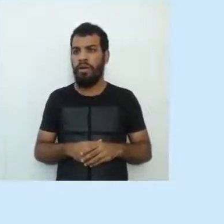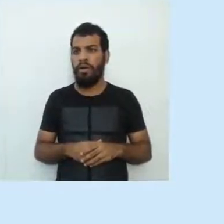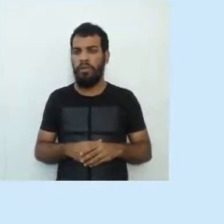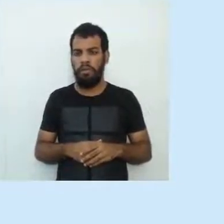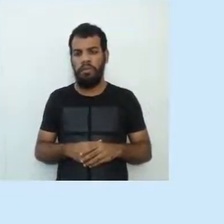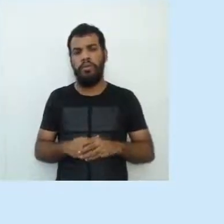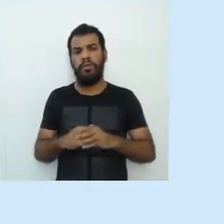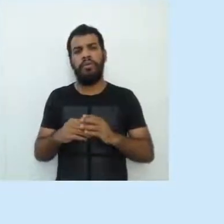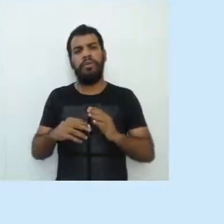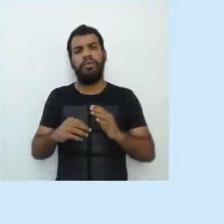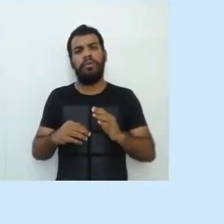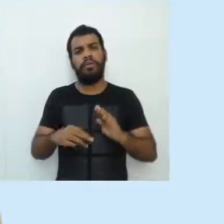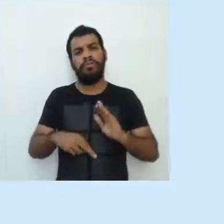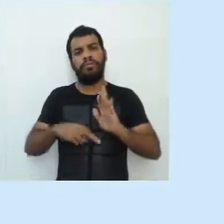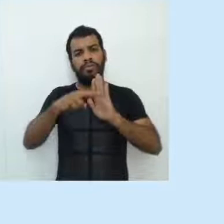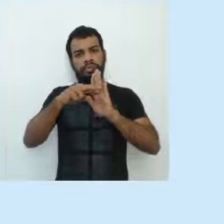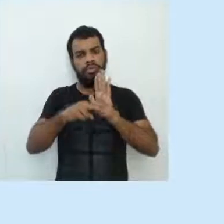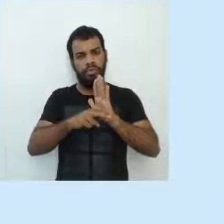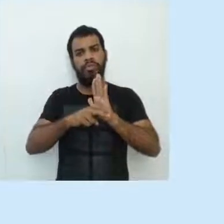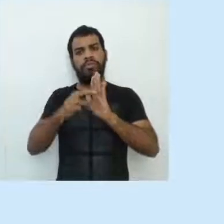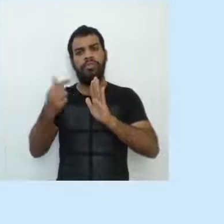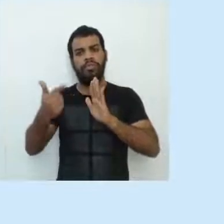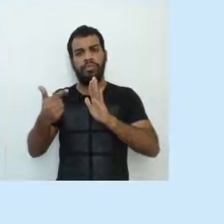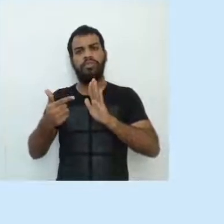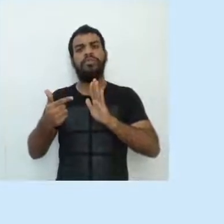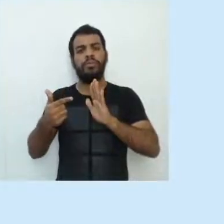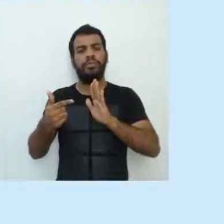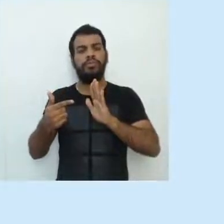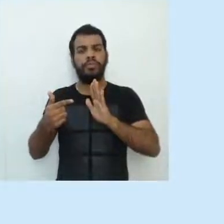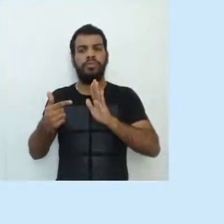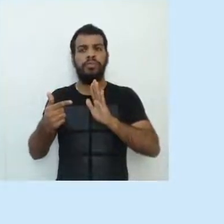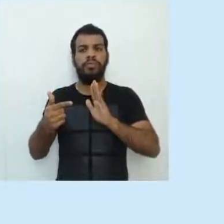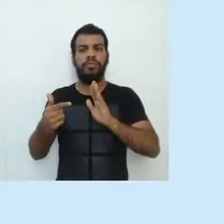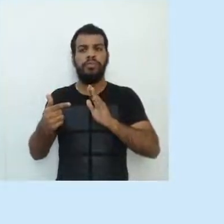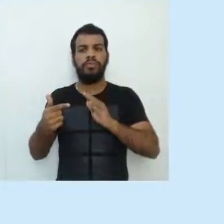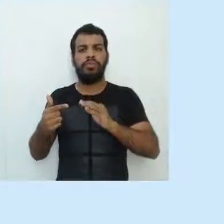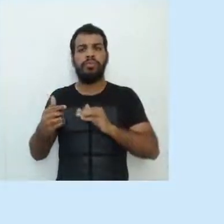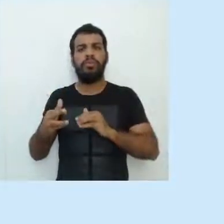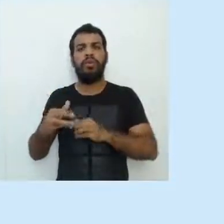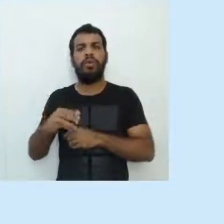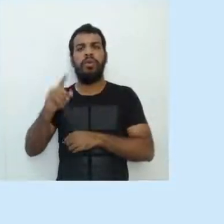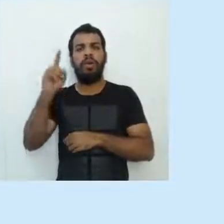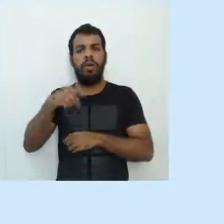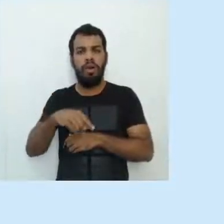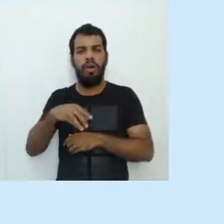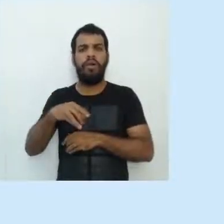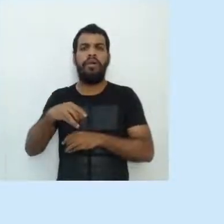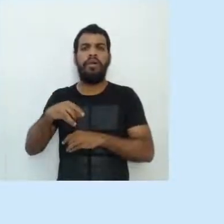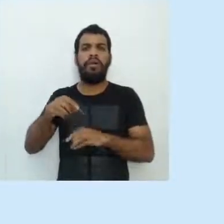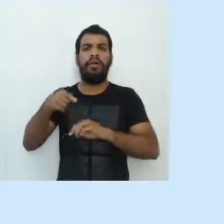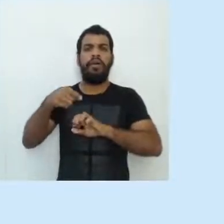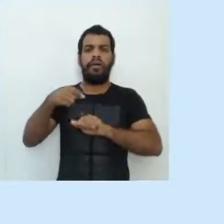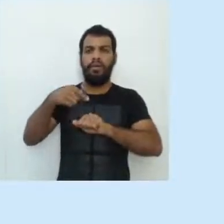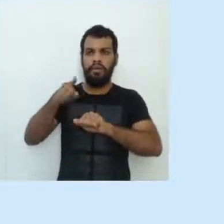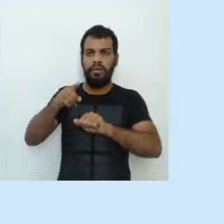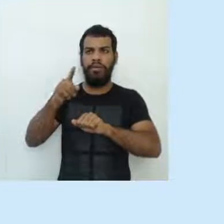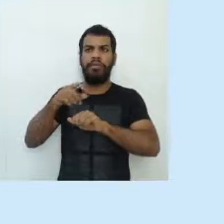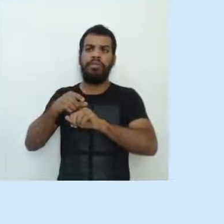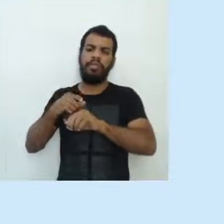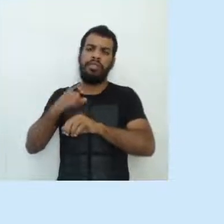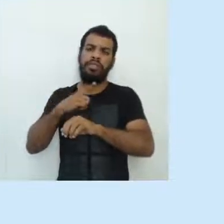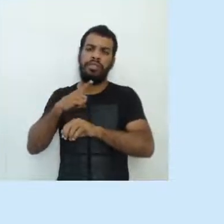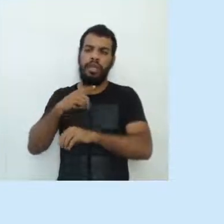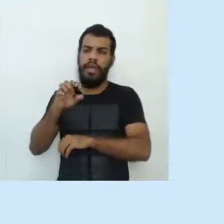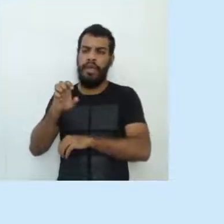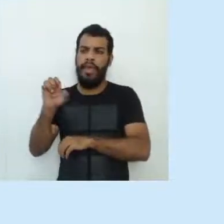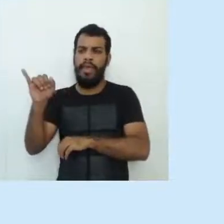regra que a gente vai estudar com relação à reforma ortográfica é o acento agudo que caiu dos ditongos ei